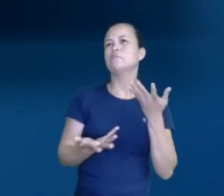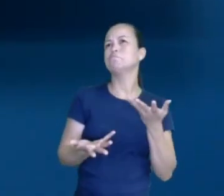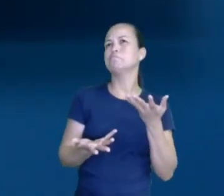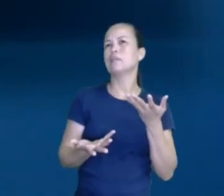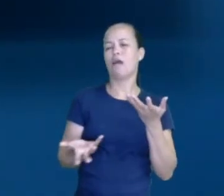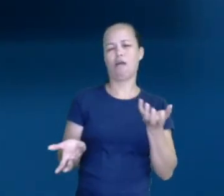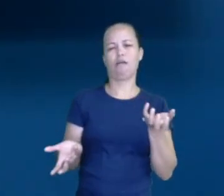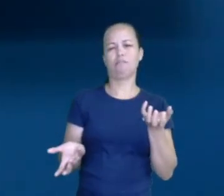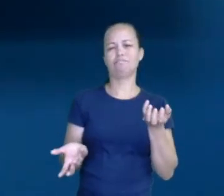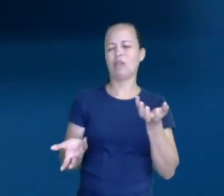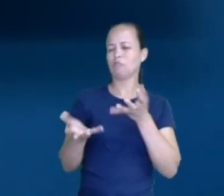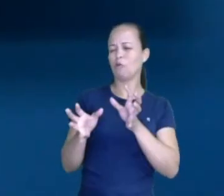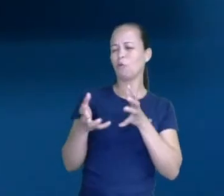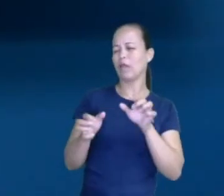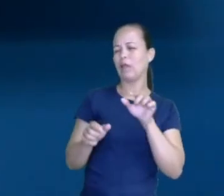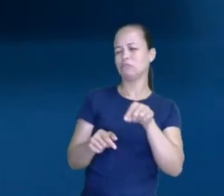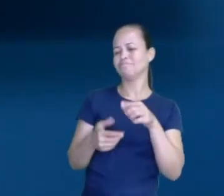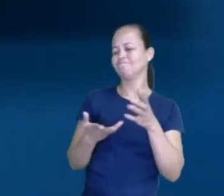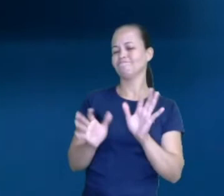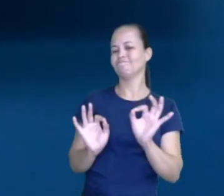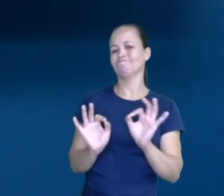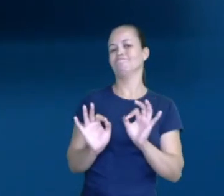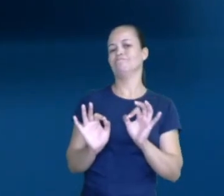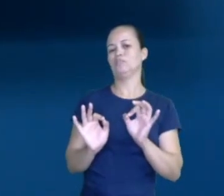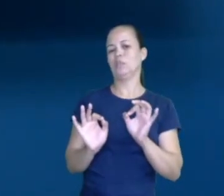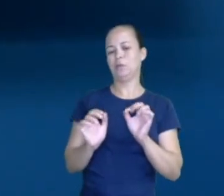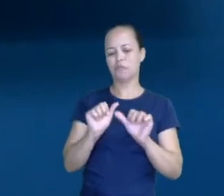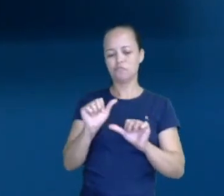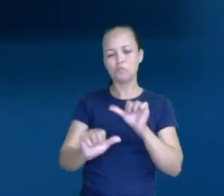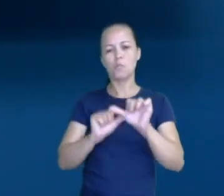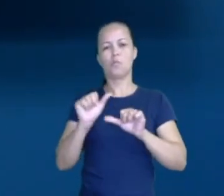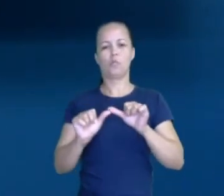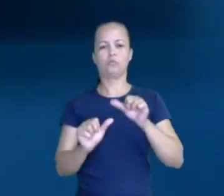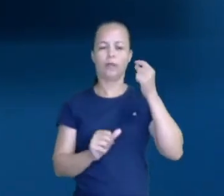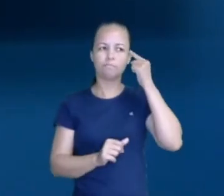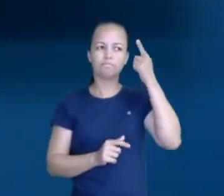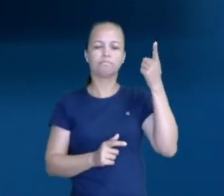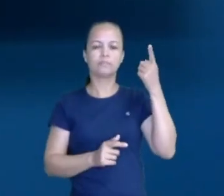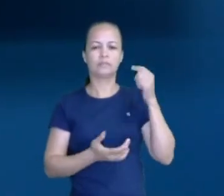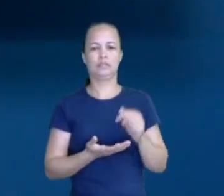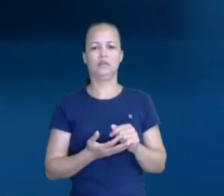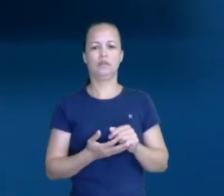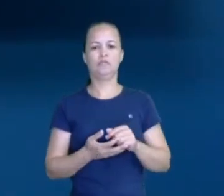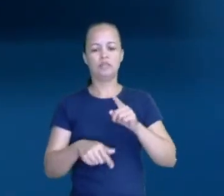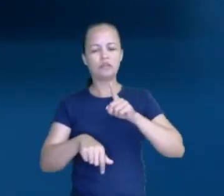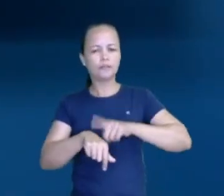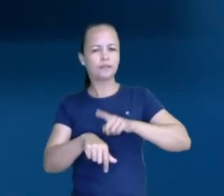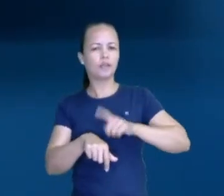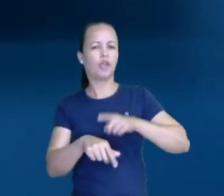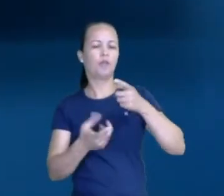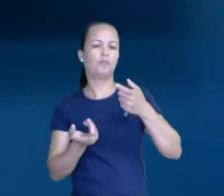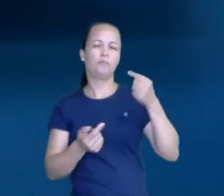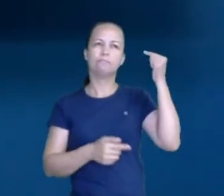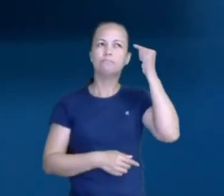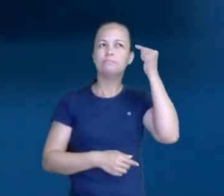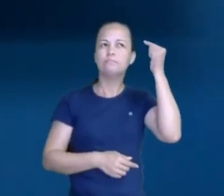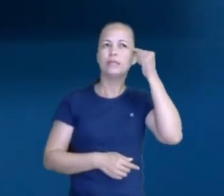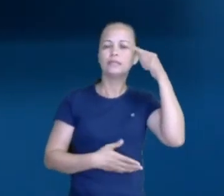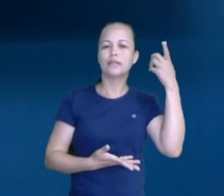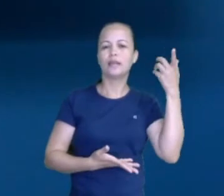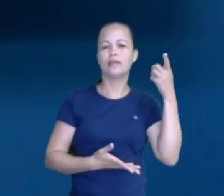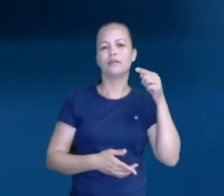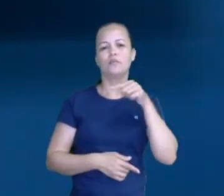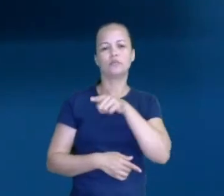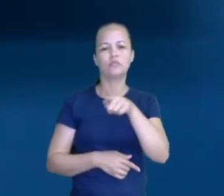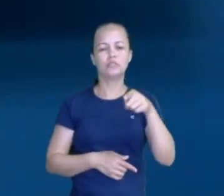é bem isso que eu quero não, e mude de ideia. Mas esse período você vai ter tempo para pensar naquilo que você quer exercer quando estiver na